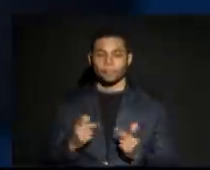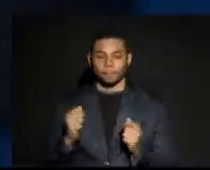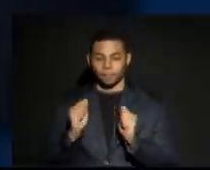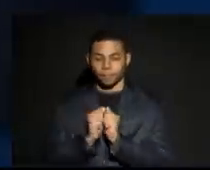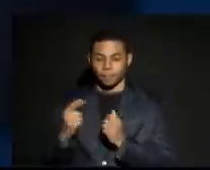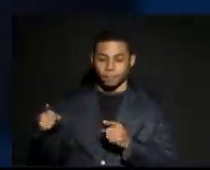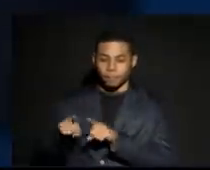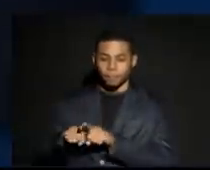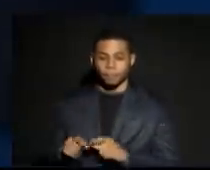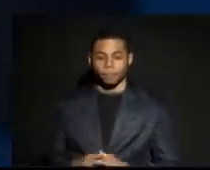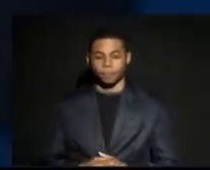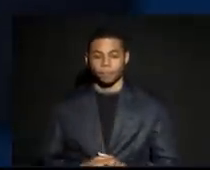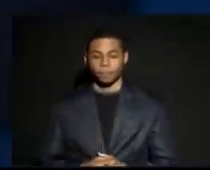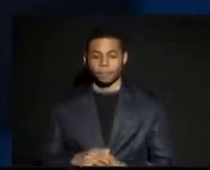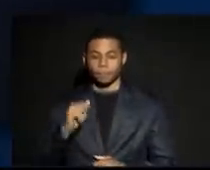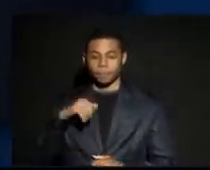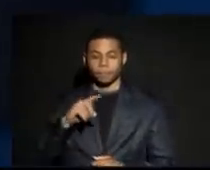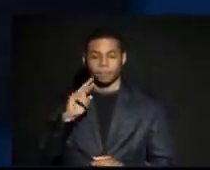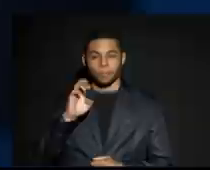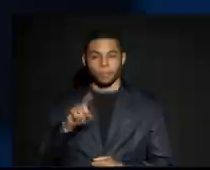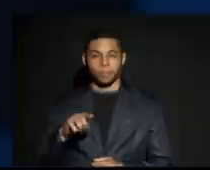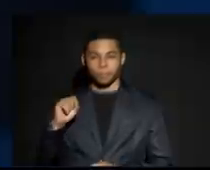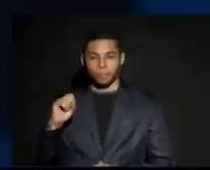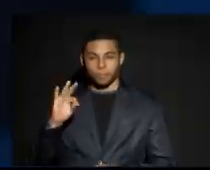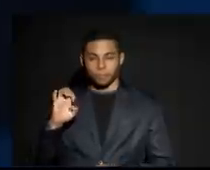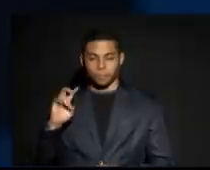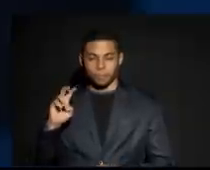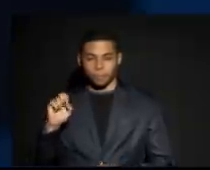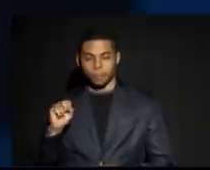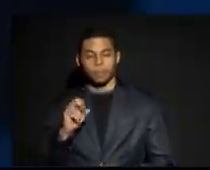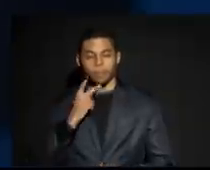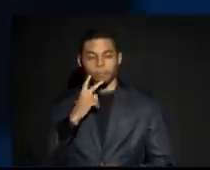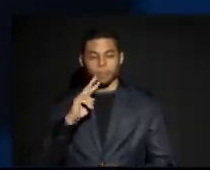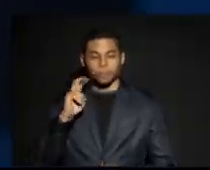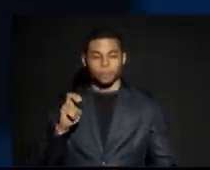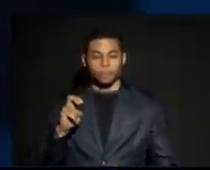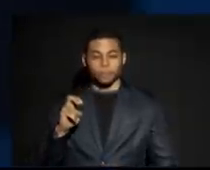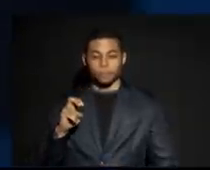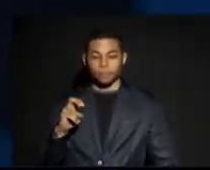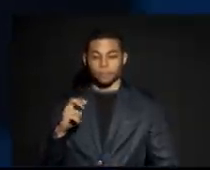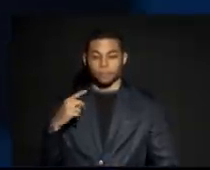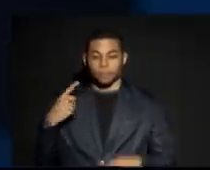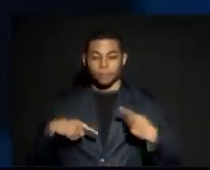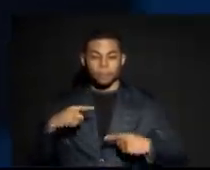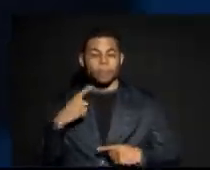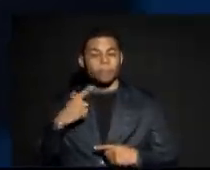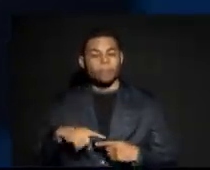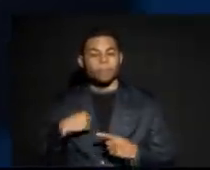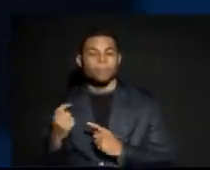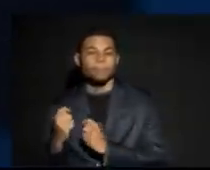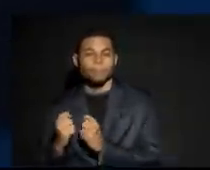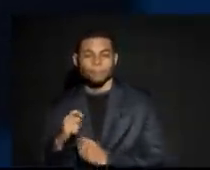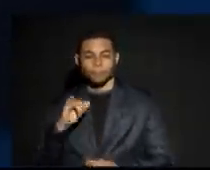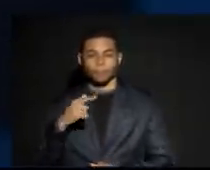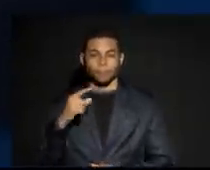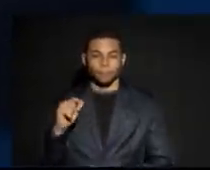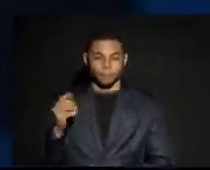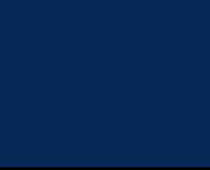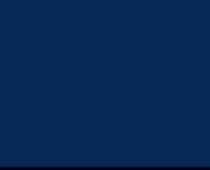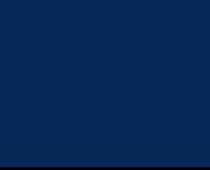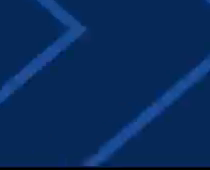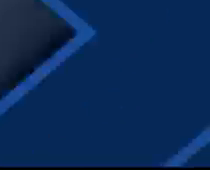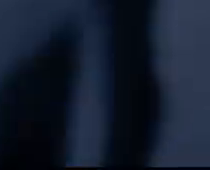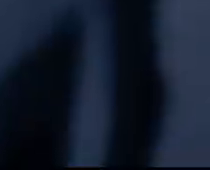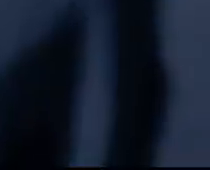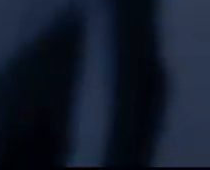nosso sócio Sherman André Esteves falando sobre o cenário econômico e político brasileiro e o economista João scandiuzzi